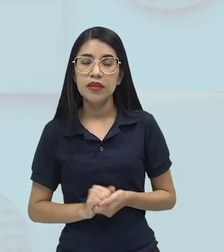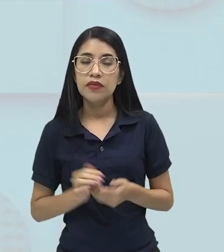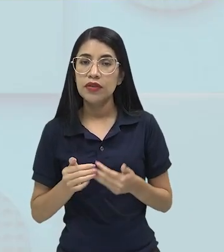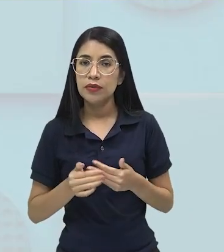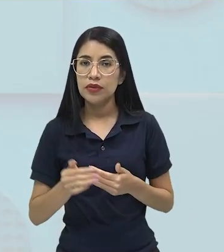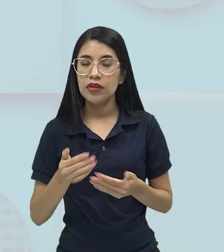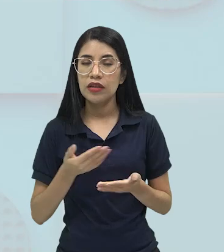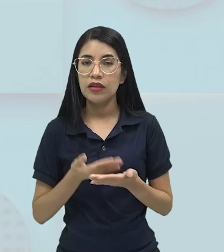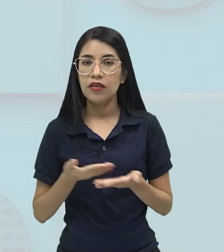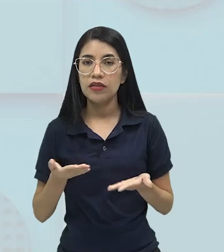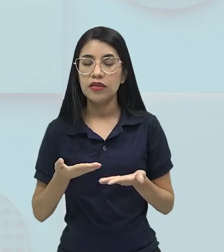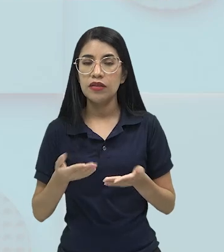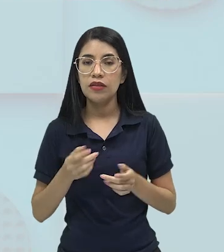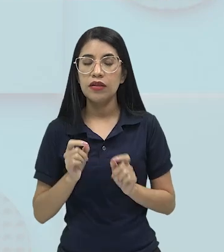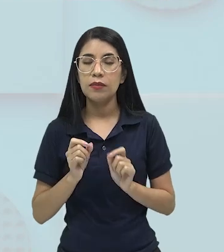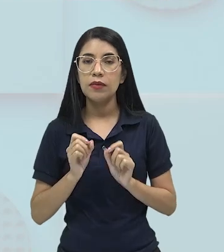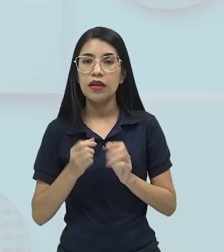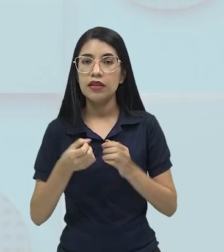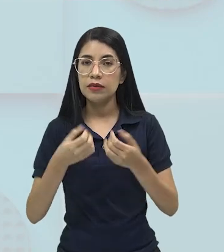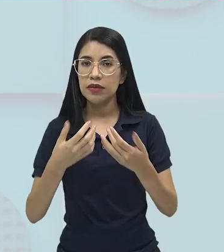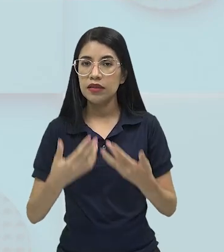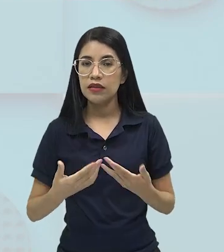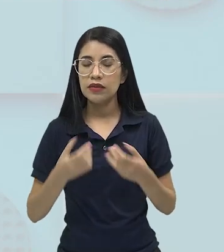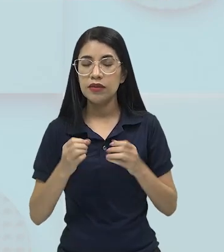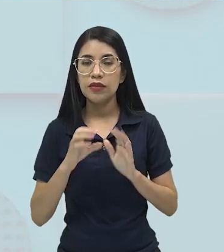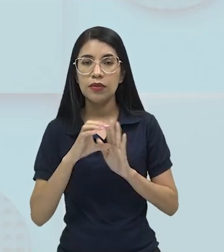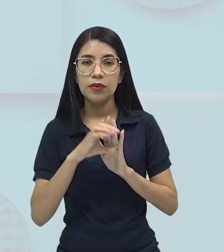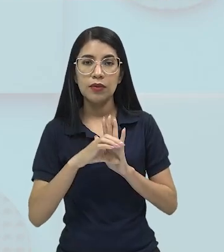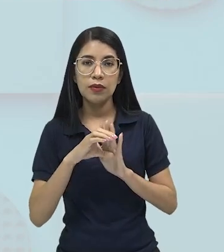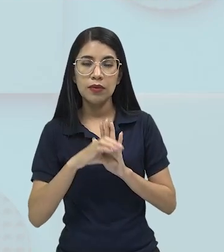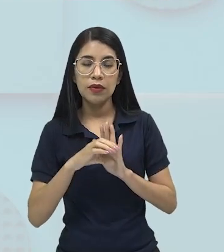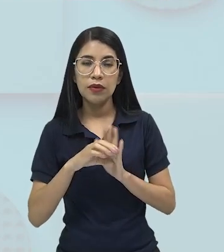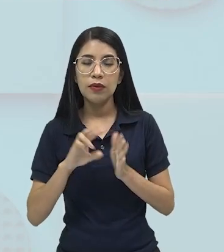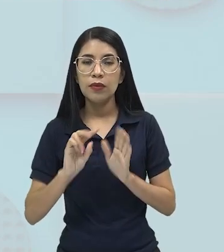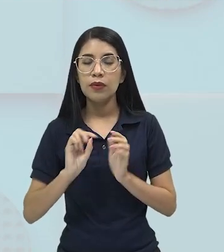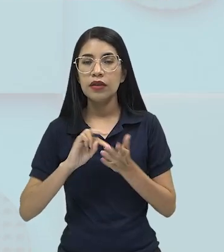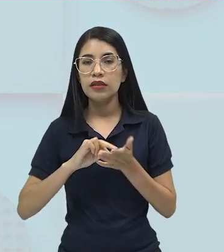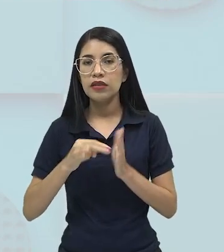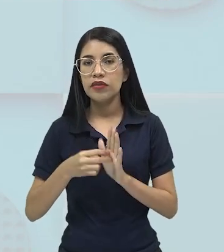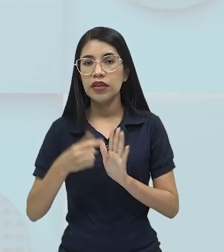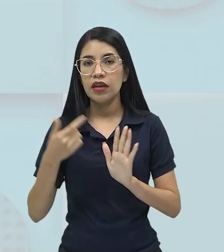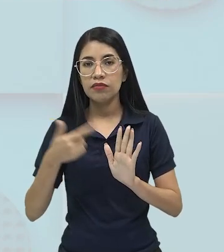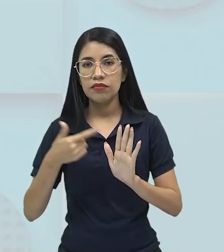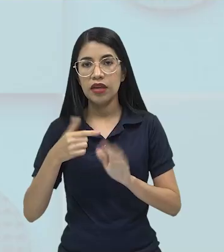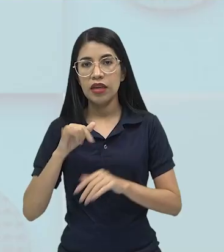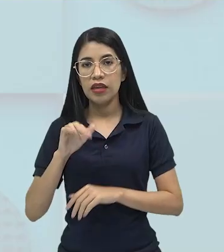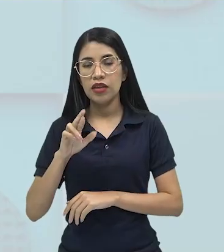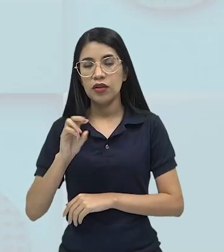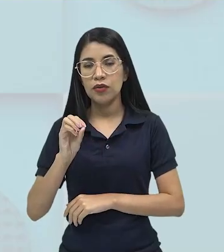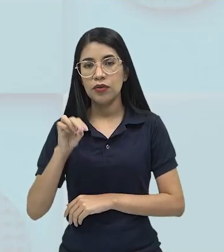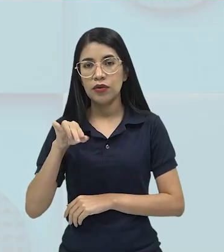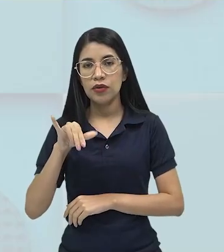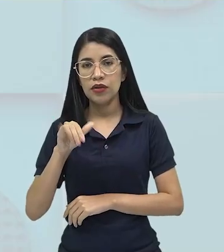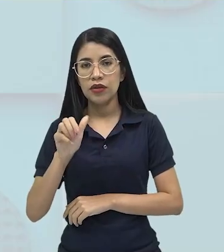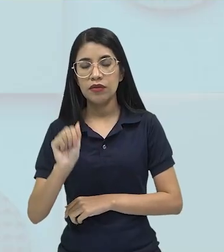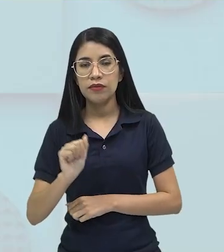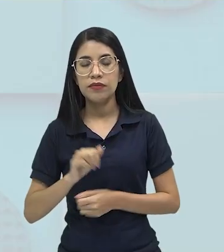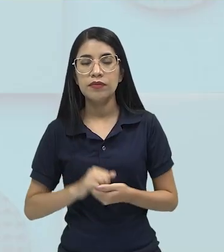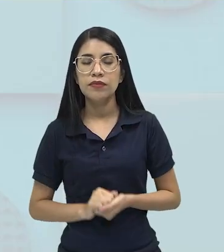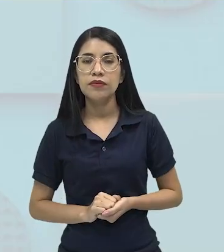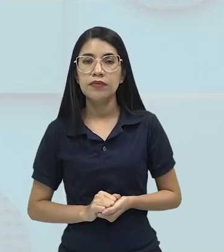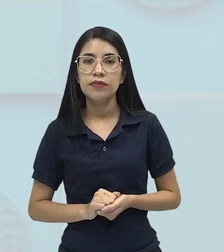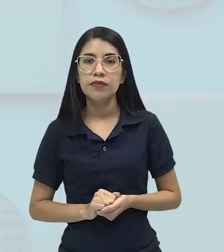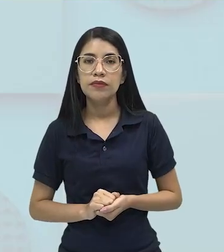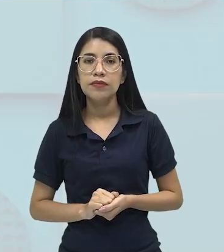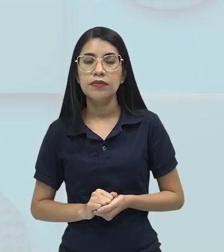continuar aqui com a nossa aula, tratando do conceito do que vem a ser a ironia. Então vamos ver aí qual é o conceito